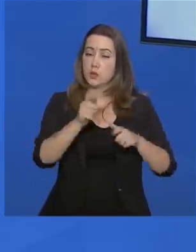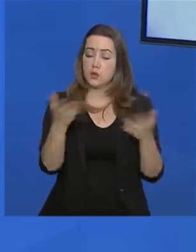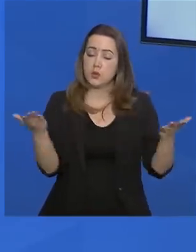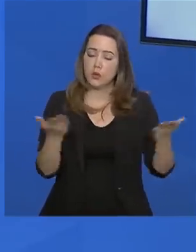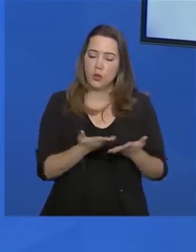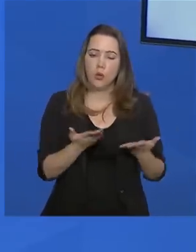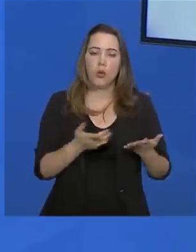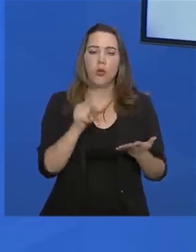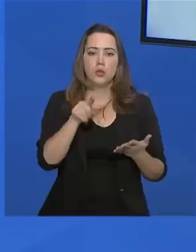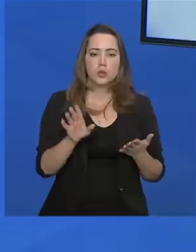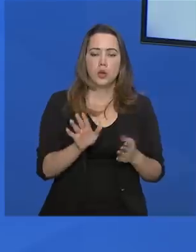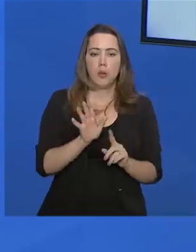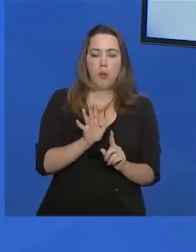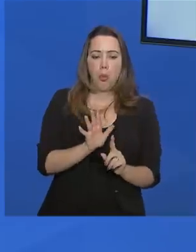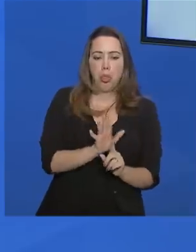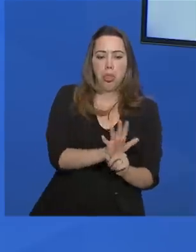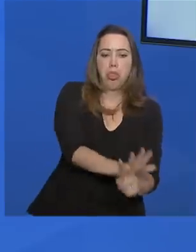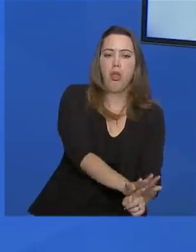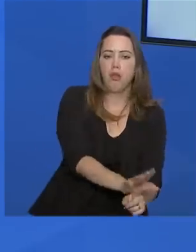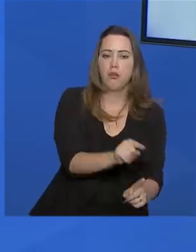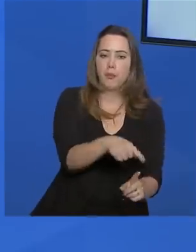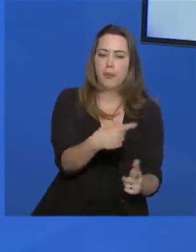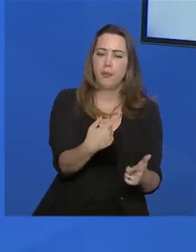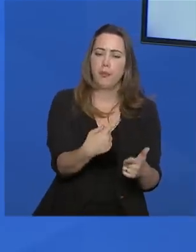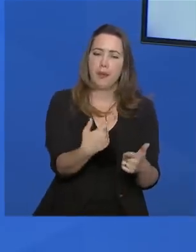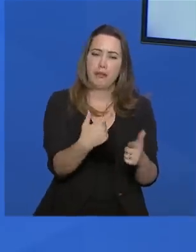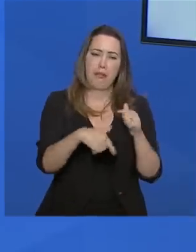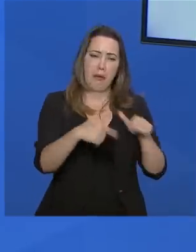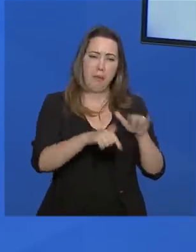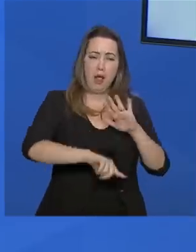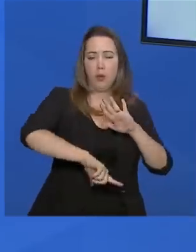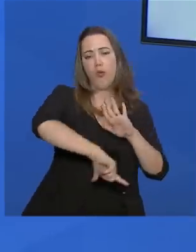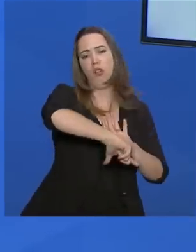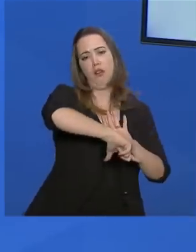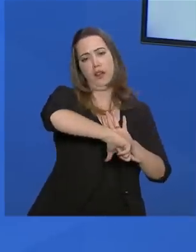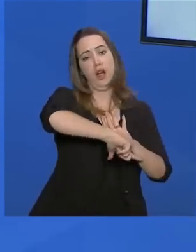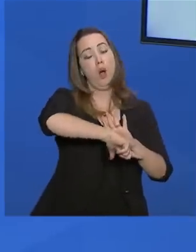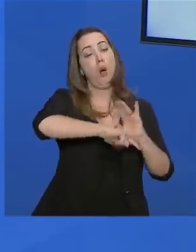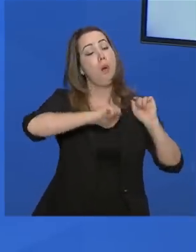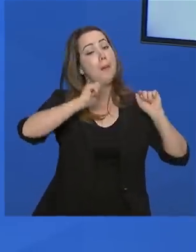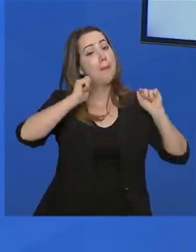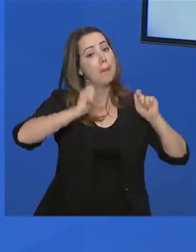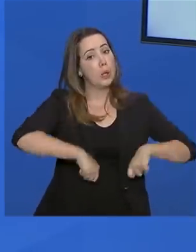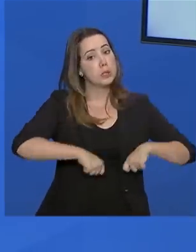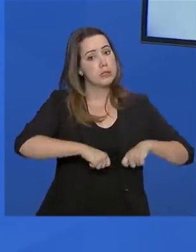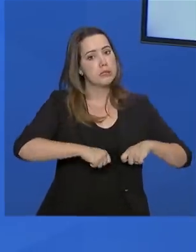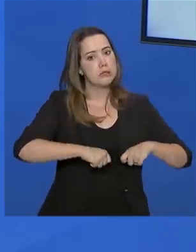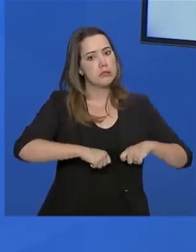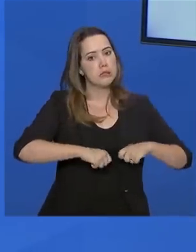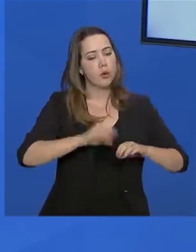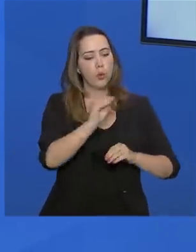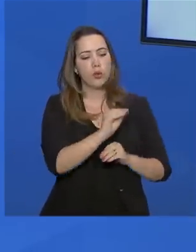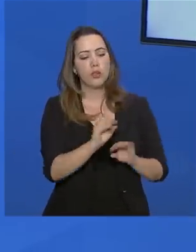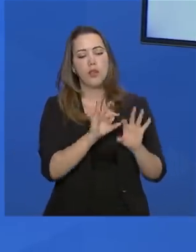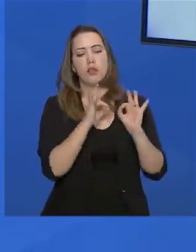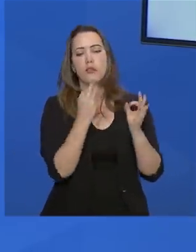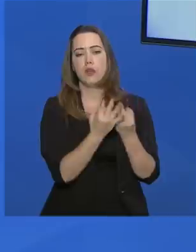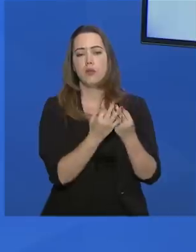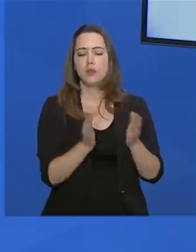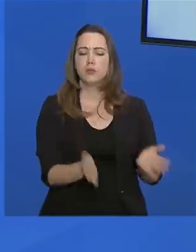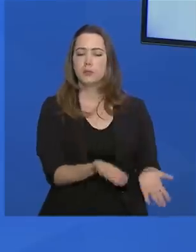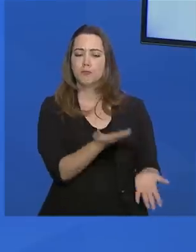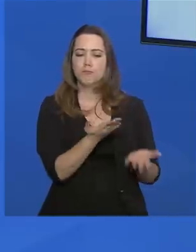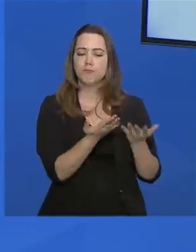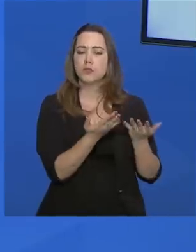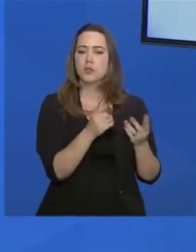hoje são empurradas para atividades ilegais possam fazer cuidar da sua família produzir enfim